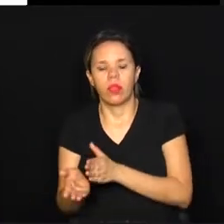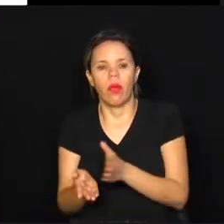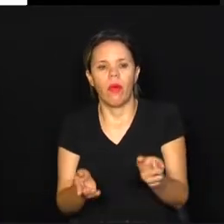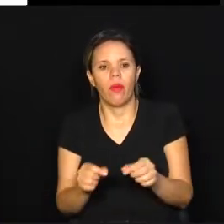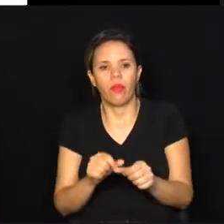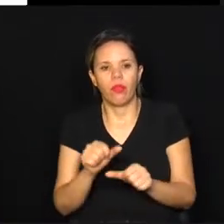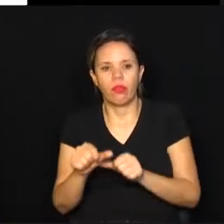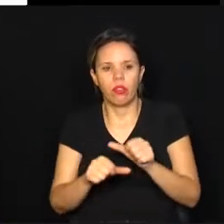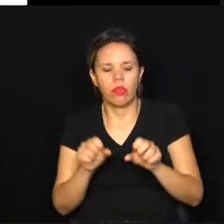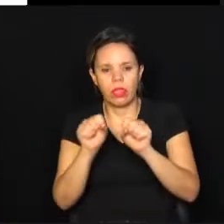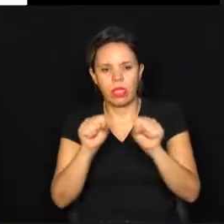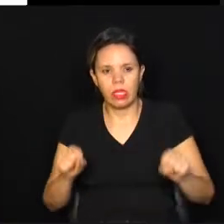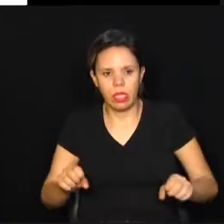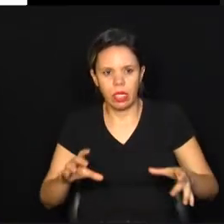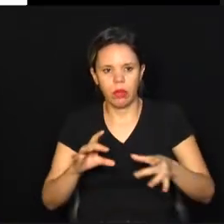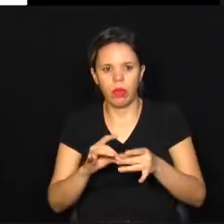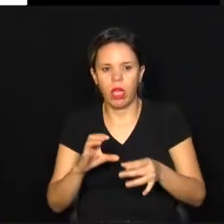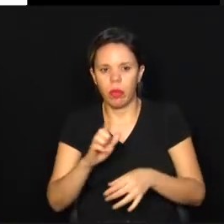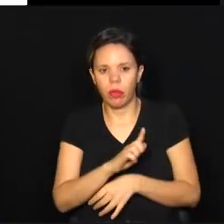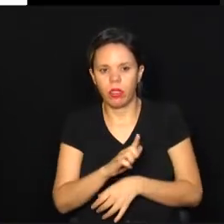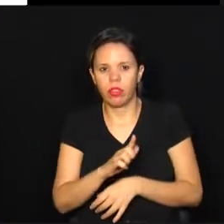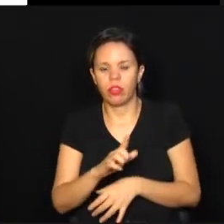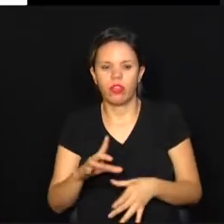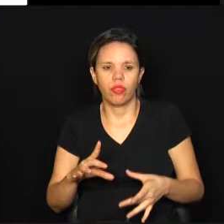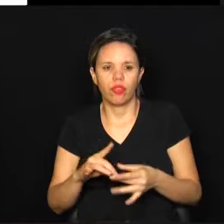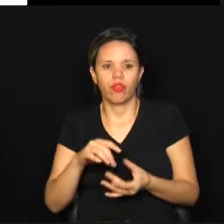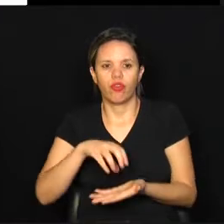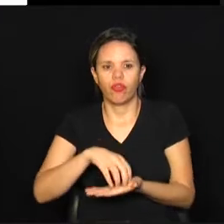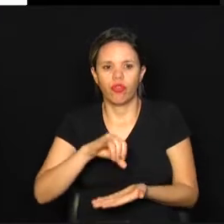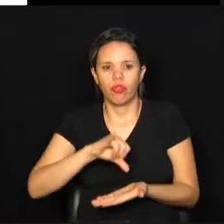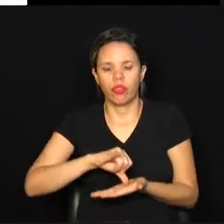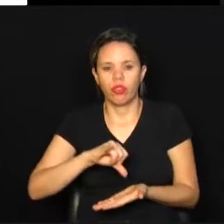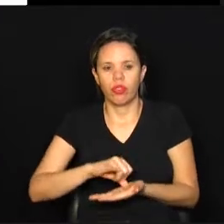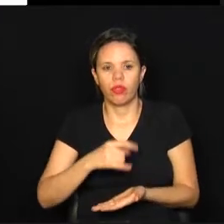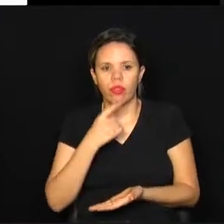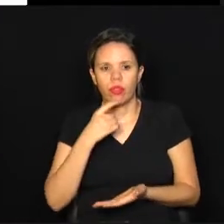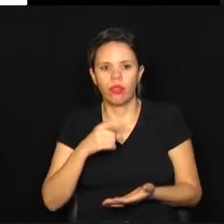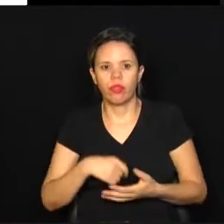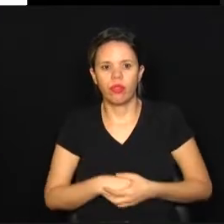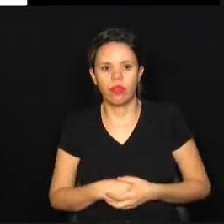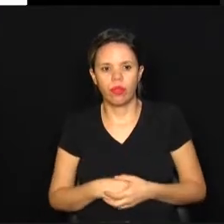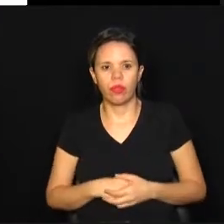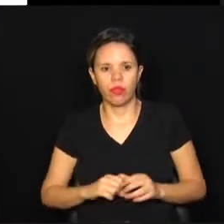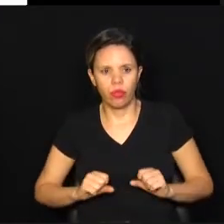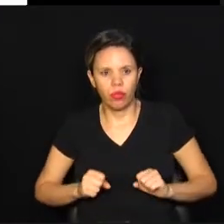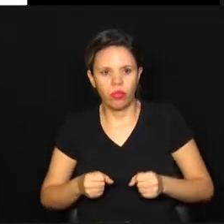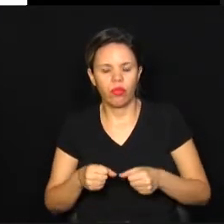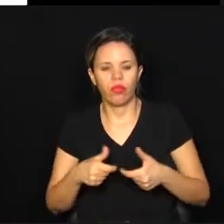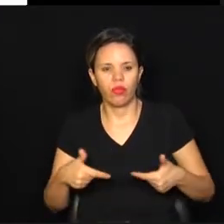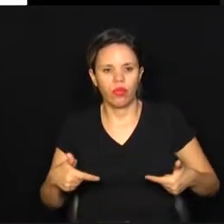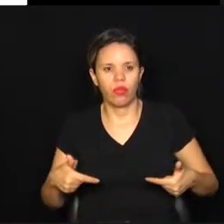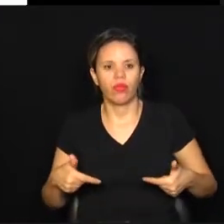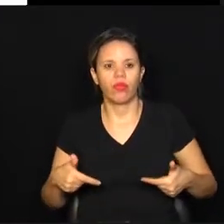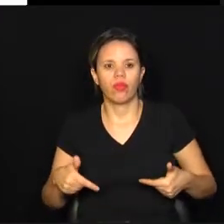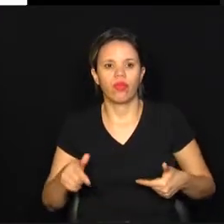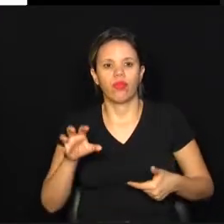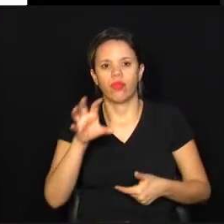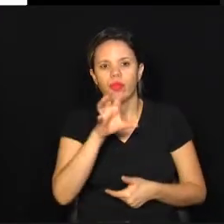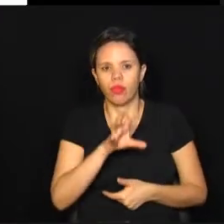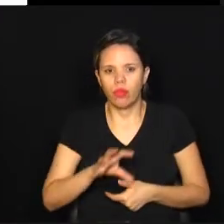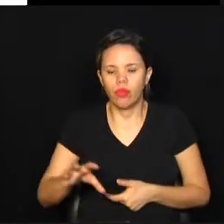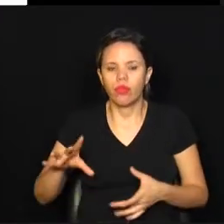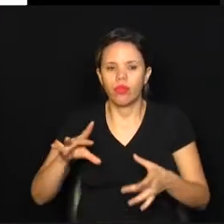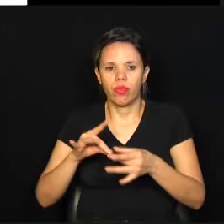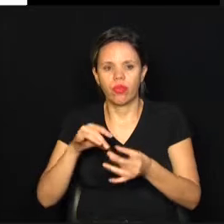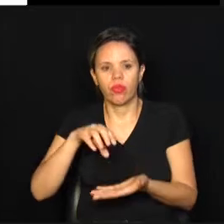radial, a relação de Campo Grande com o centro vai ser sempre uma relação reforçada, essa dicotomia periferia-centro.